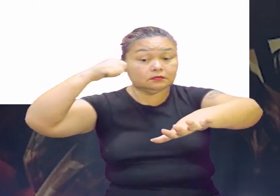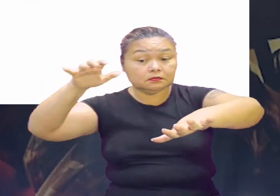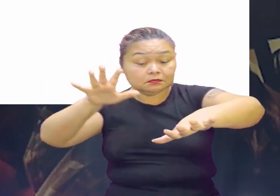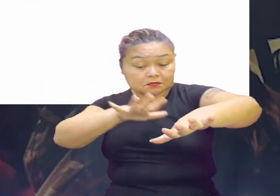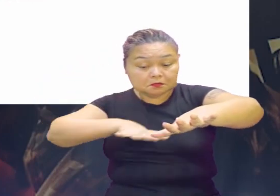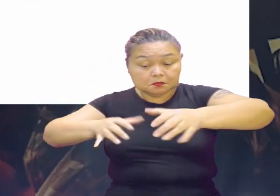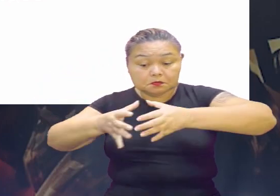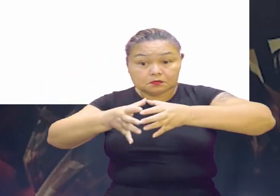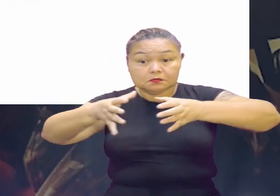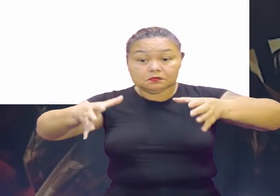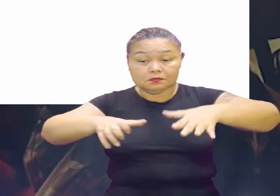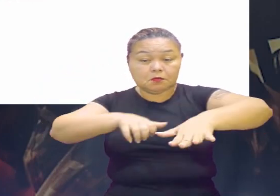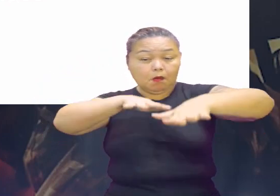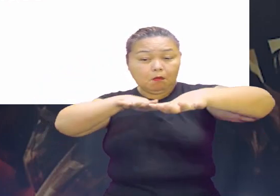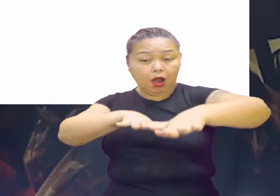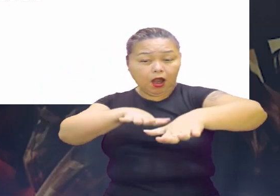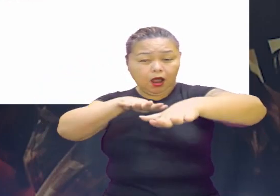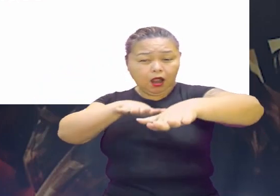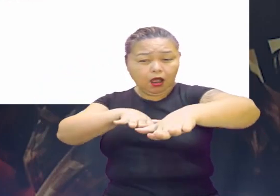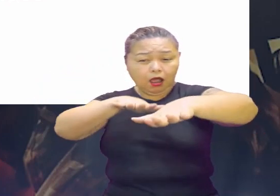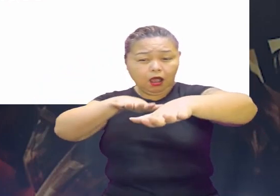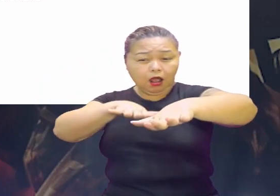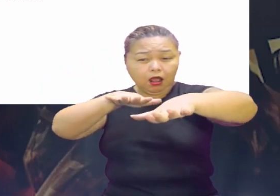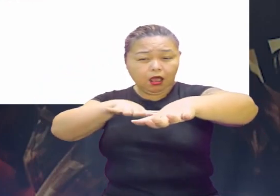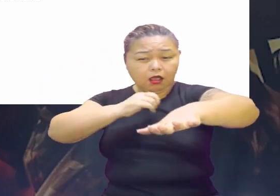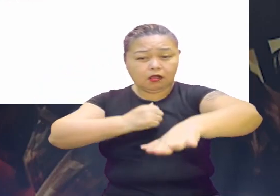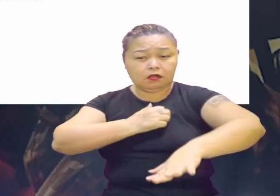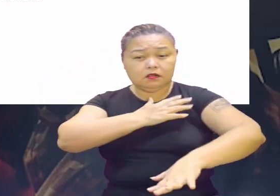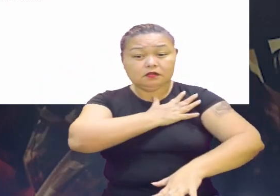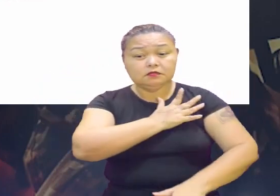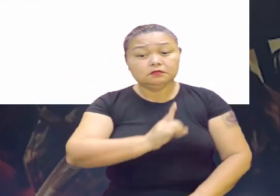formaram a maioria dos batalhões brasileiros naquele momento.